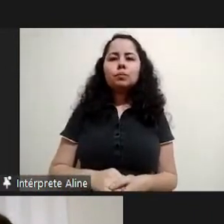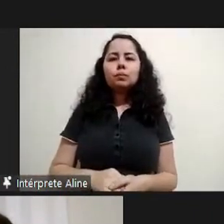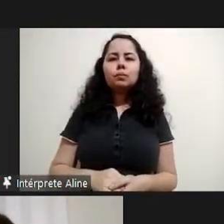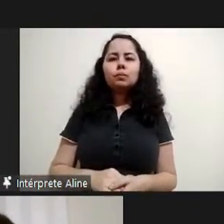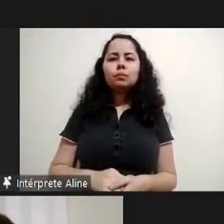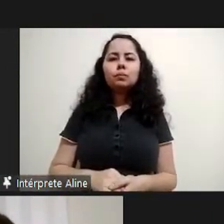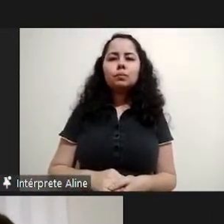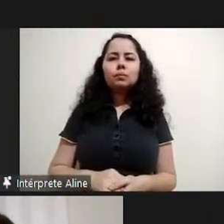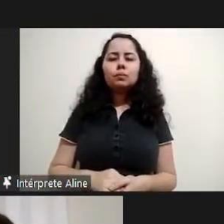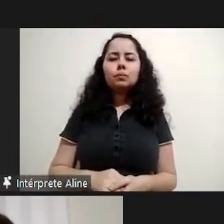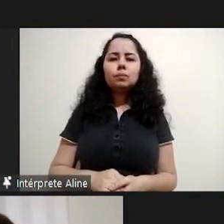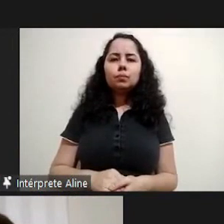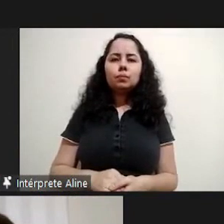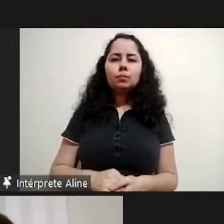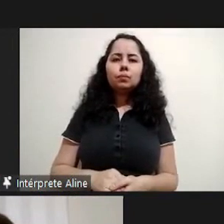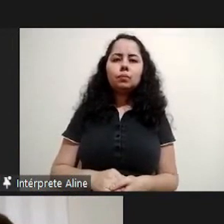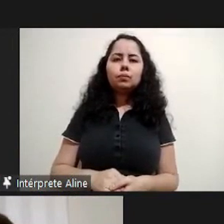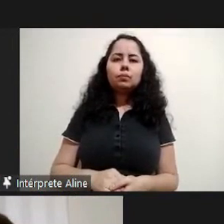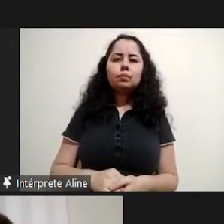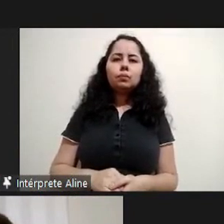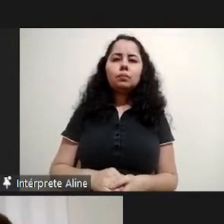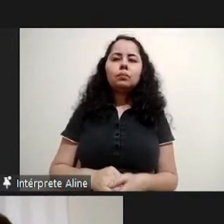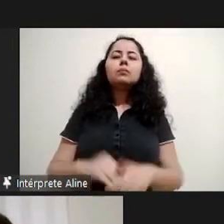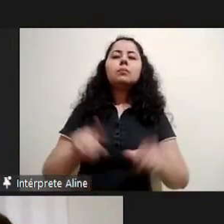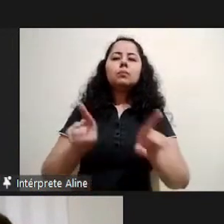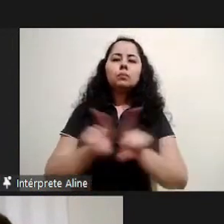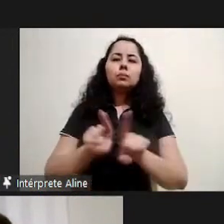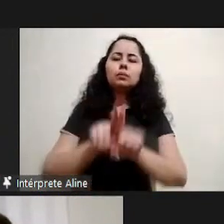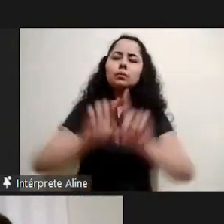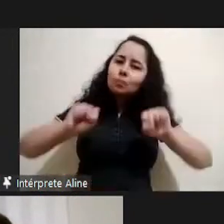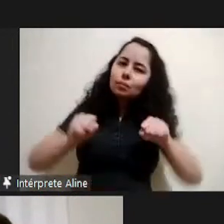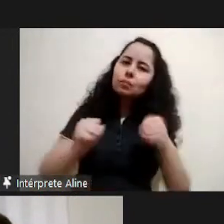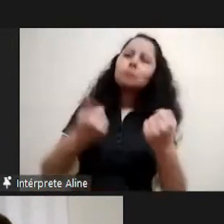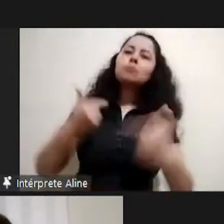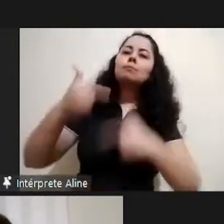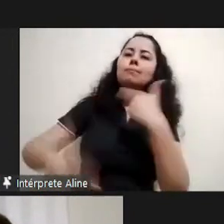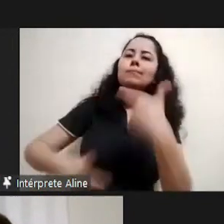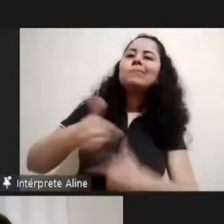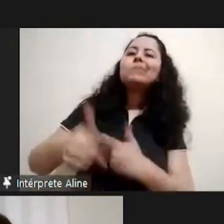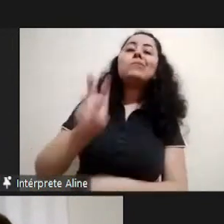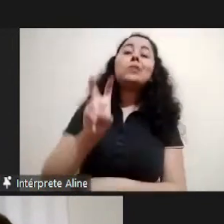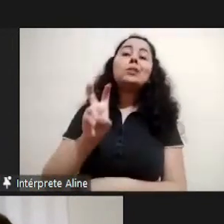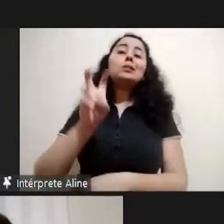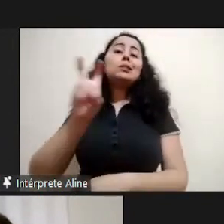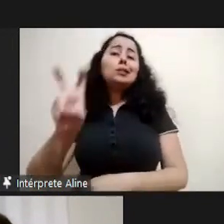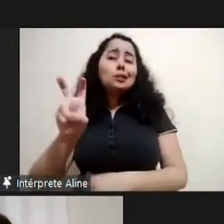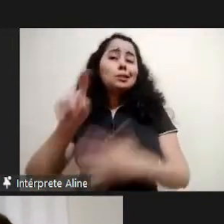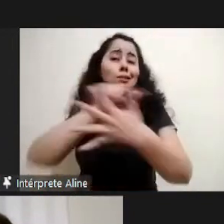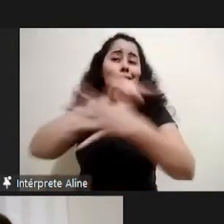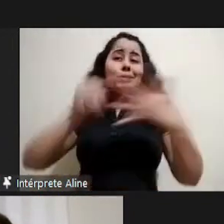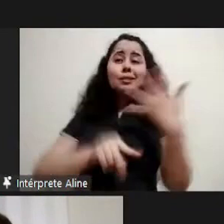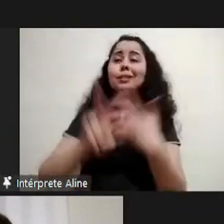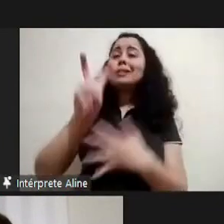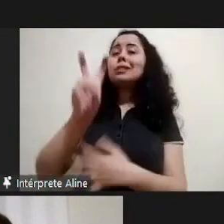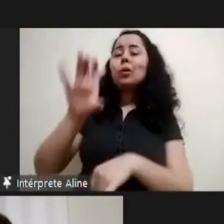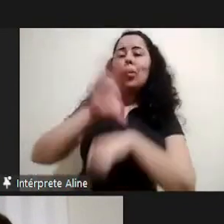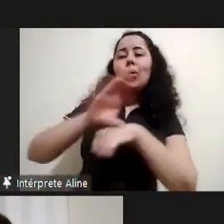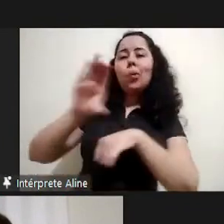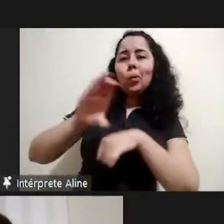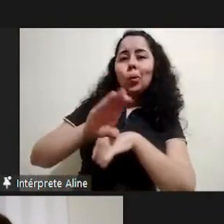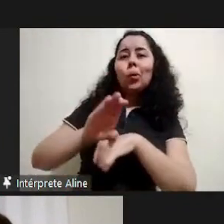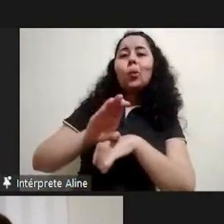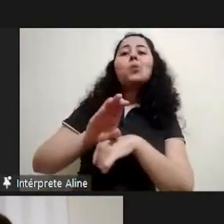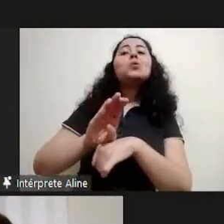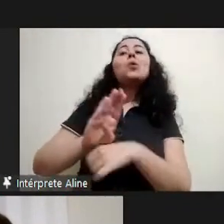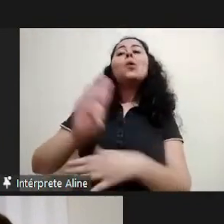Da mesma forma, defendeu e trabalhou para a transformação dos 5 cursos de segundo ciclo do bacharelado interdisciplinar nos atuais cursos